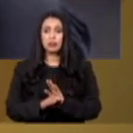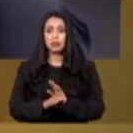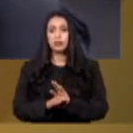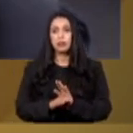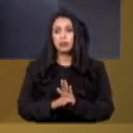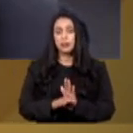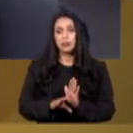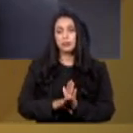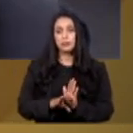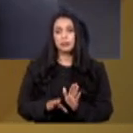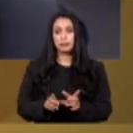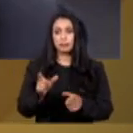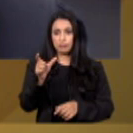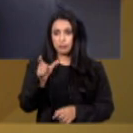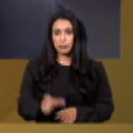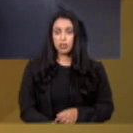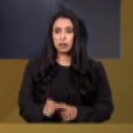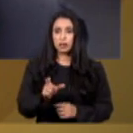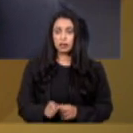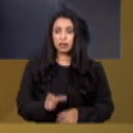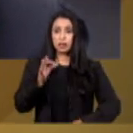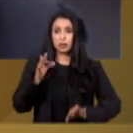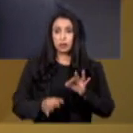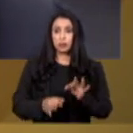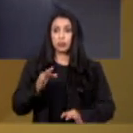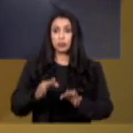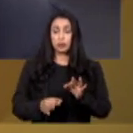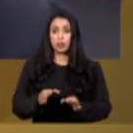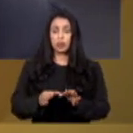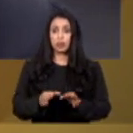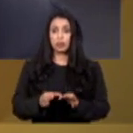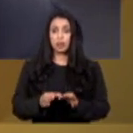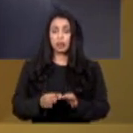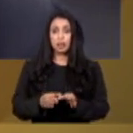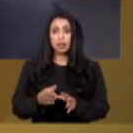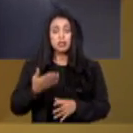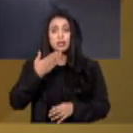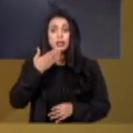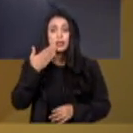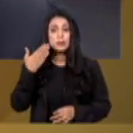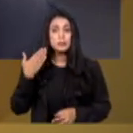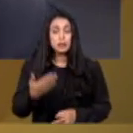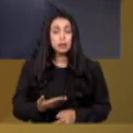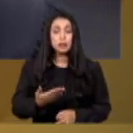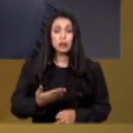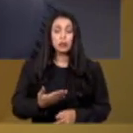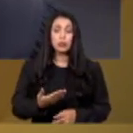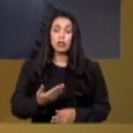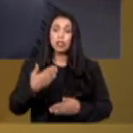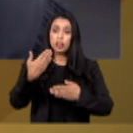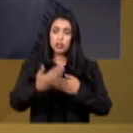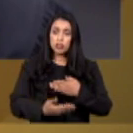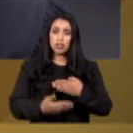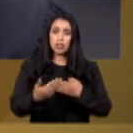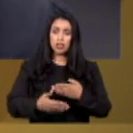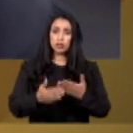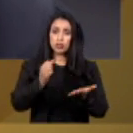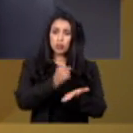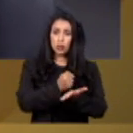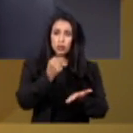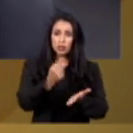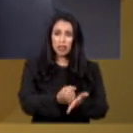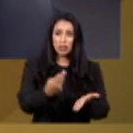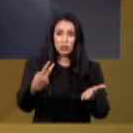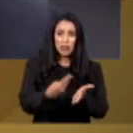desconsideração da personalidade jurídica da impetrante diante de apuração de irregularidades no contrato